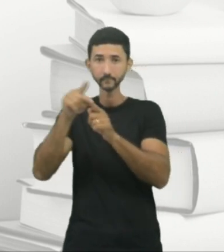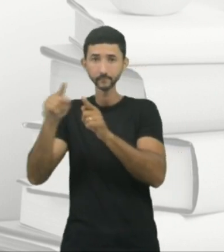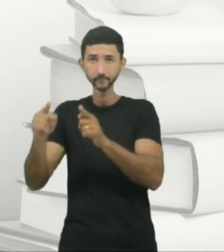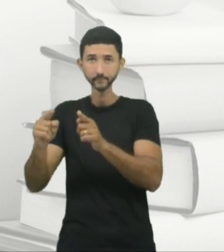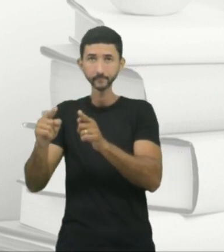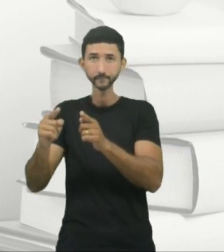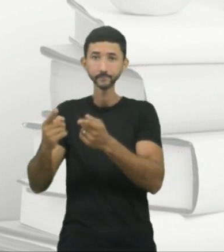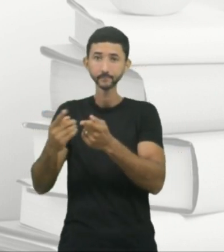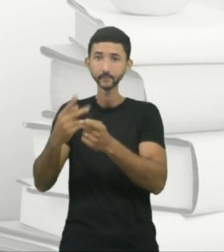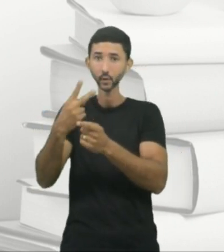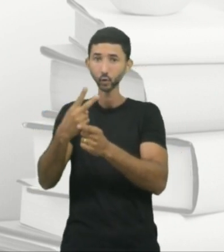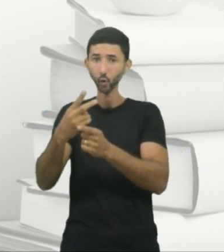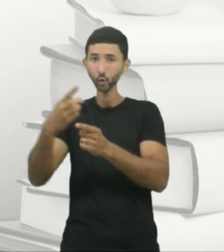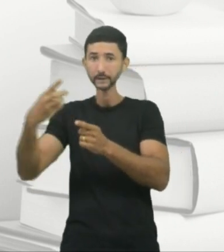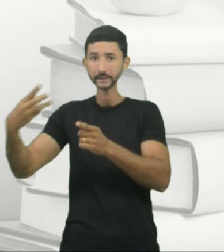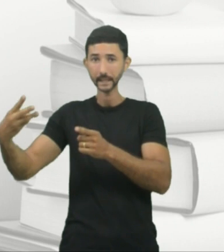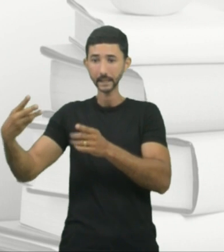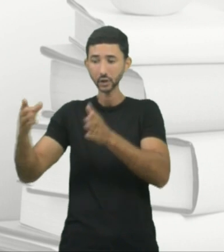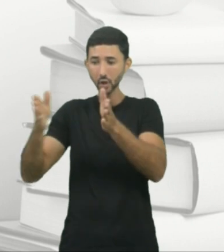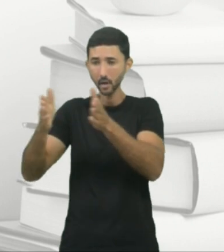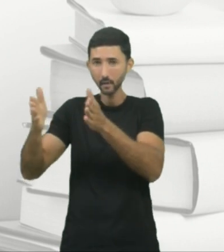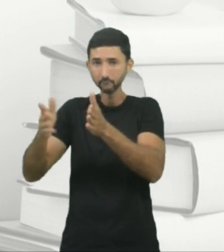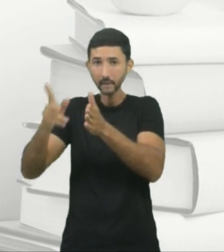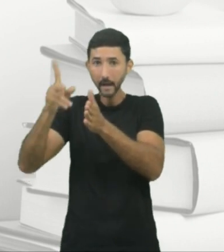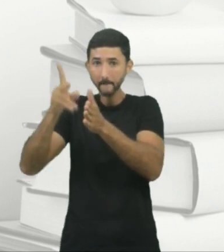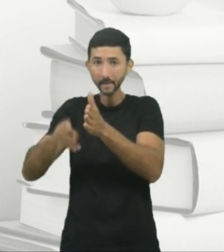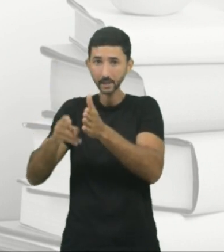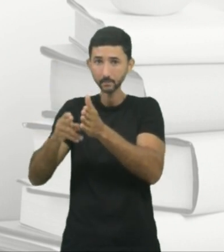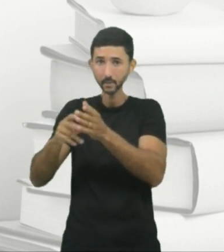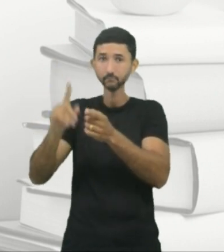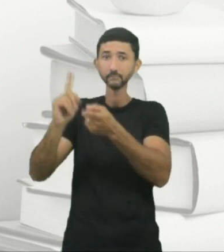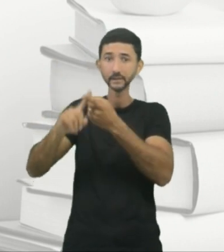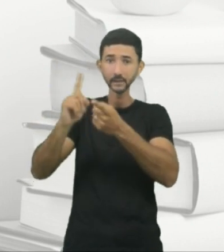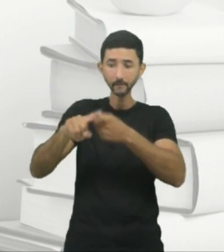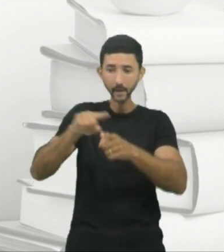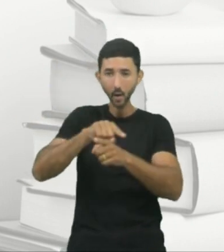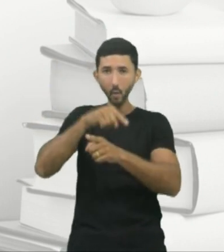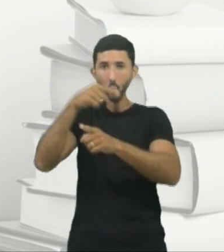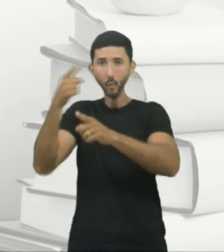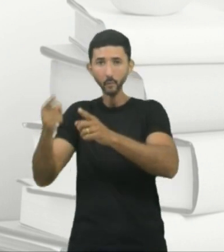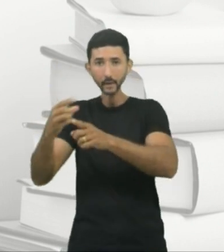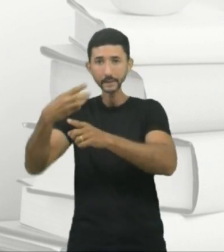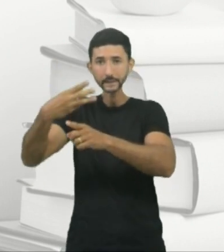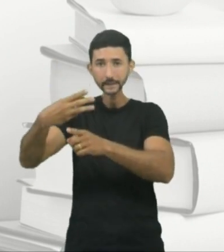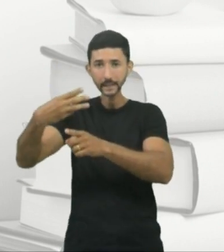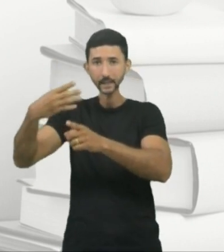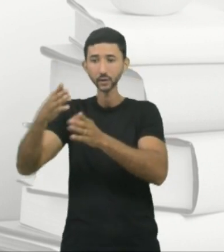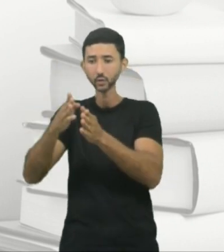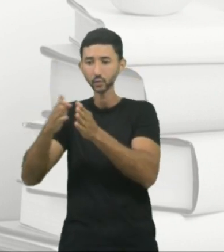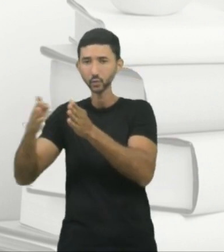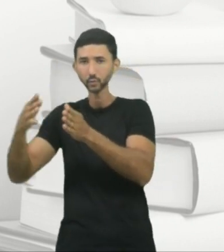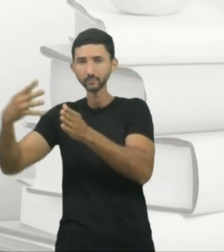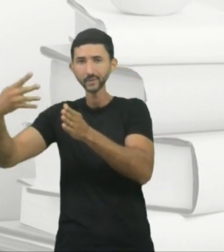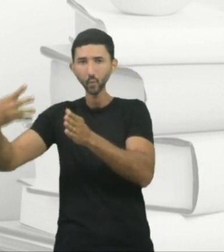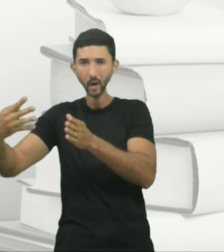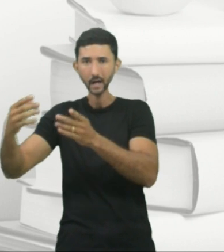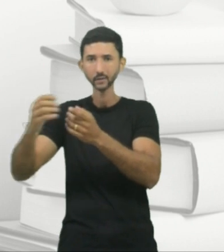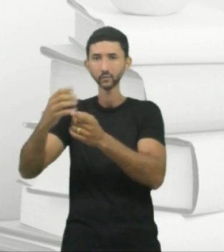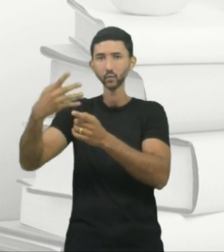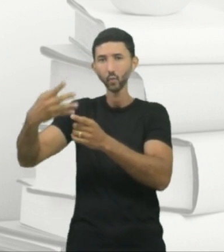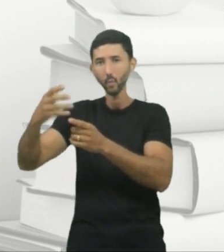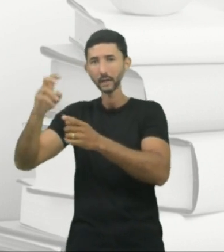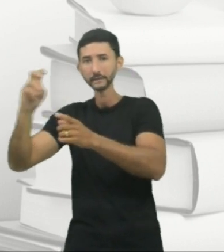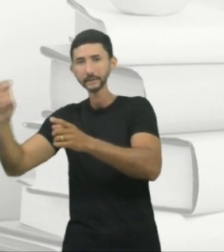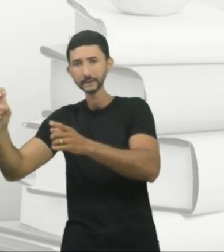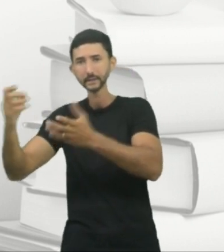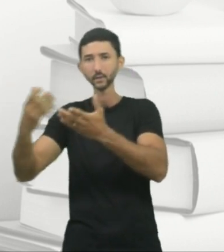distância que eu tenho do 2 para o 3. E a mesma distância do 3 para o 4, do 4 para o